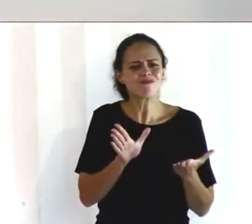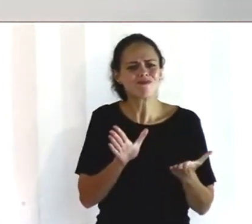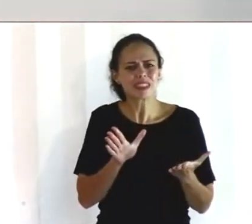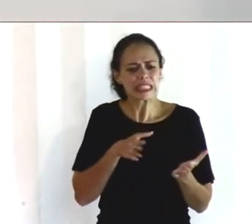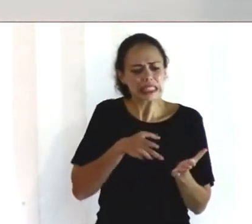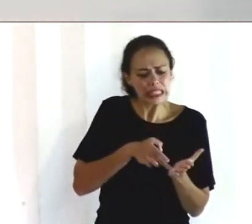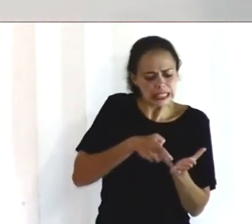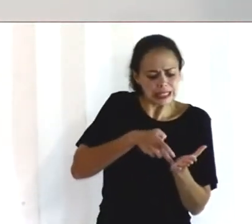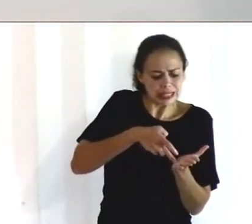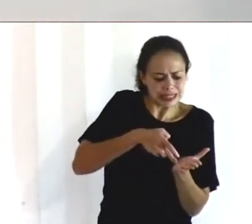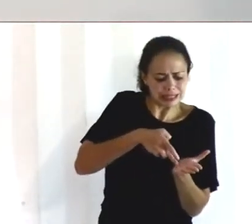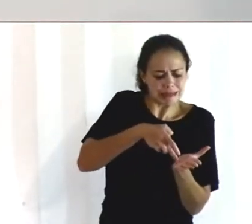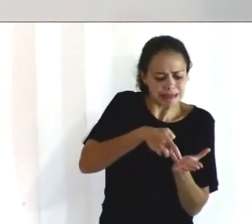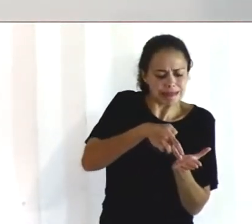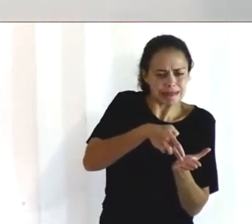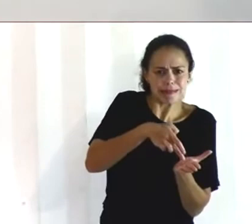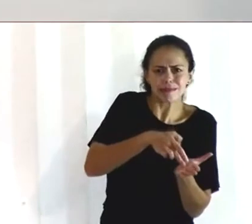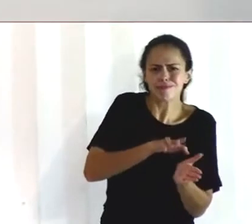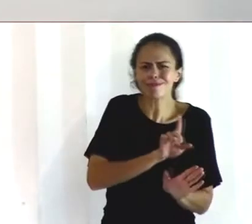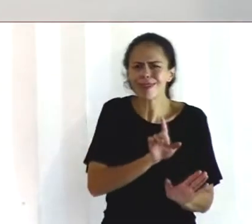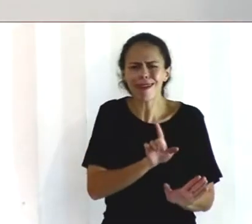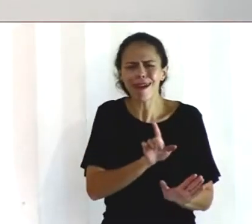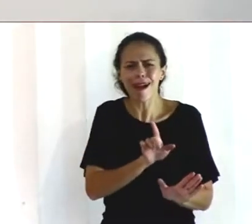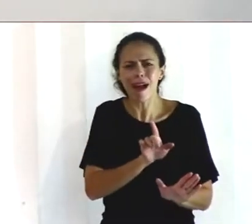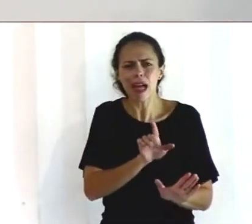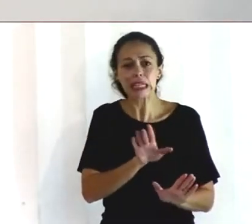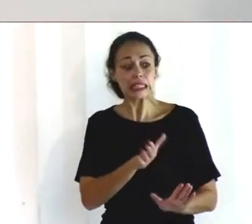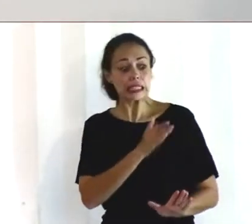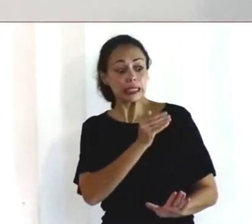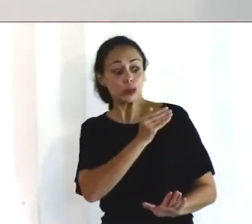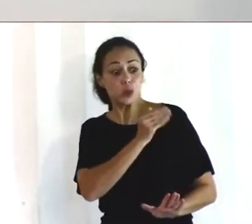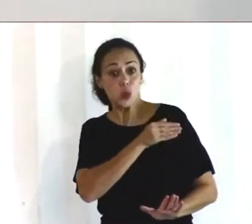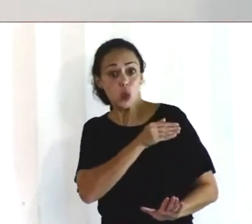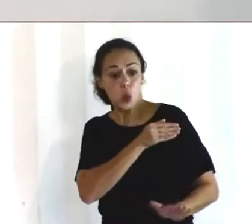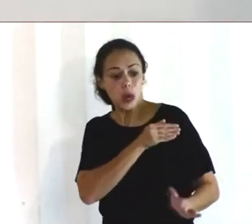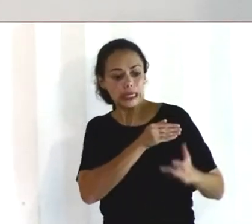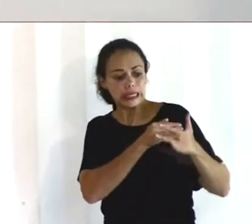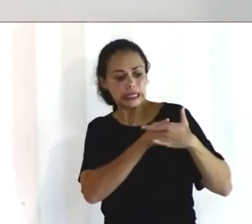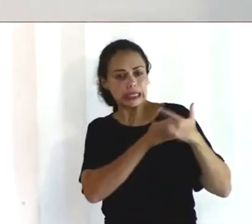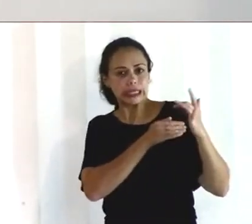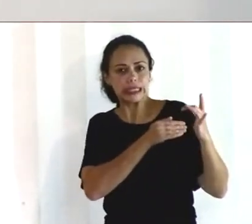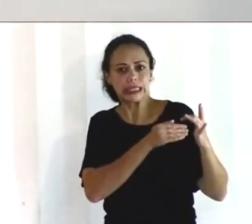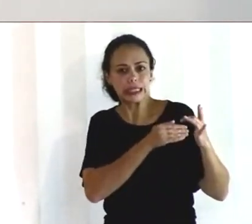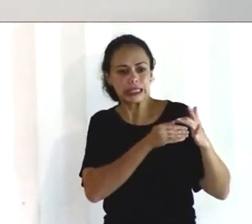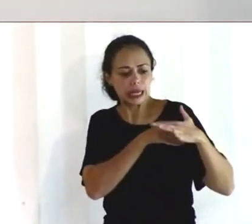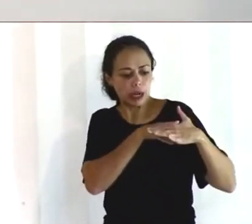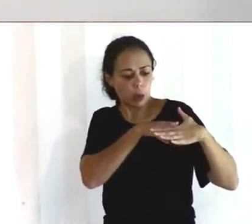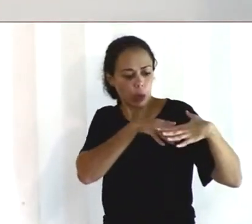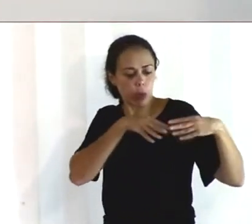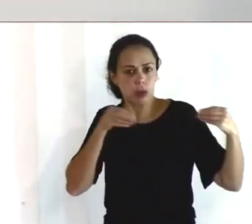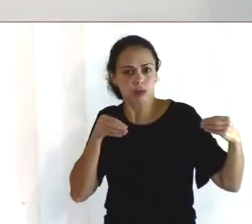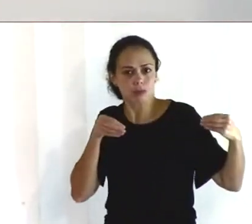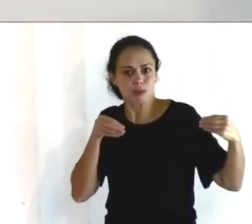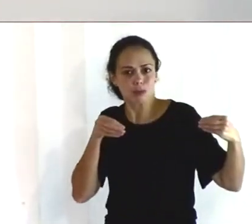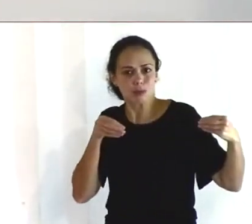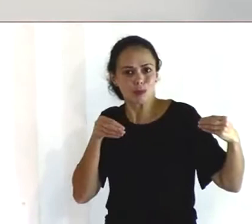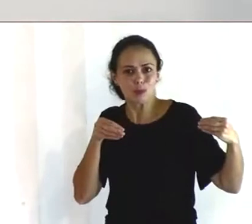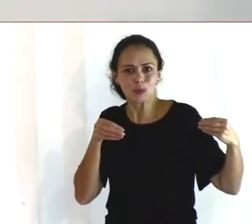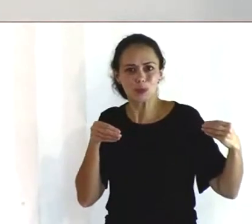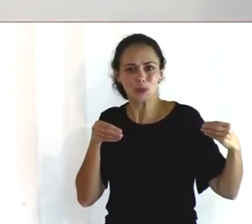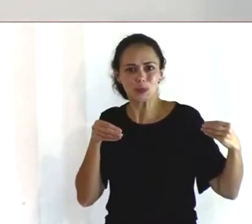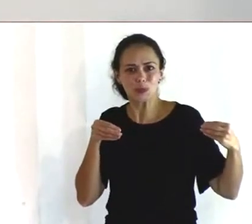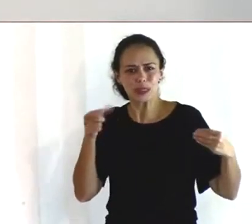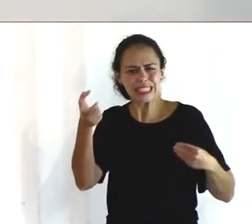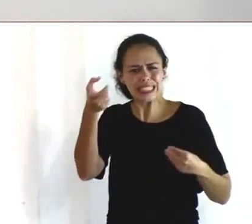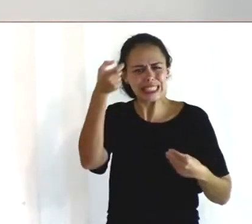coração, alcança a alma, faz refletir. Irmãos, nem todo remédio é doce. Normalmente o remédio é